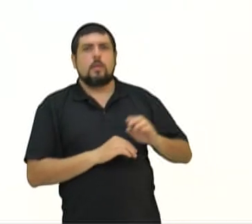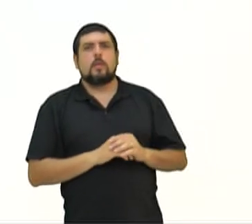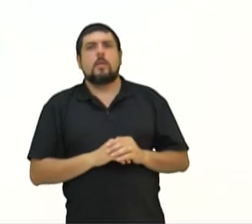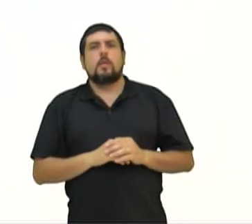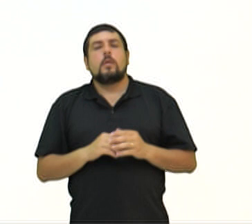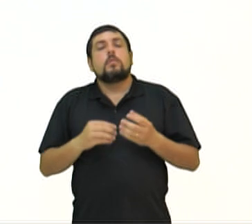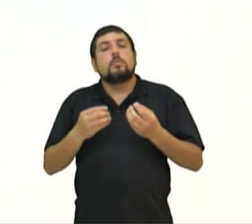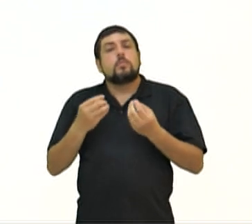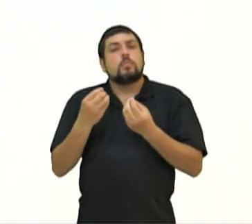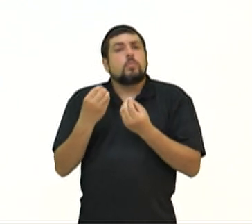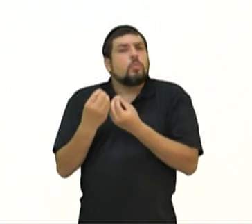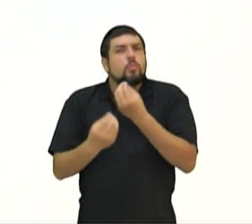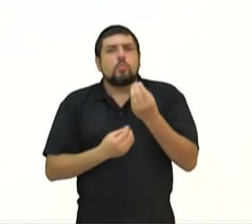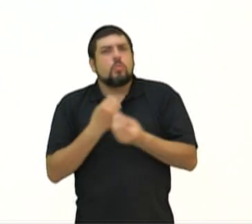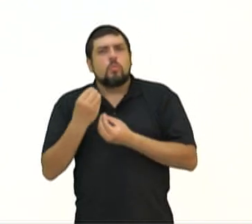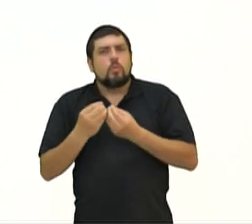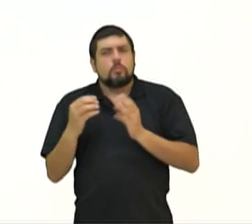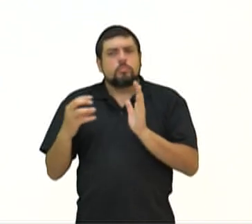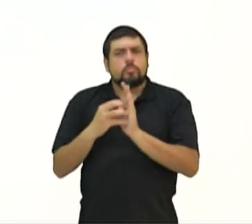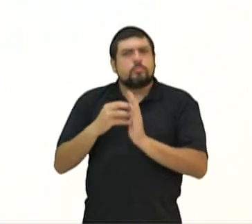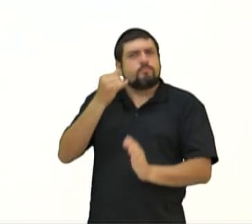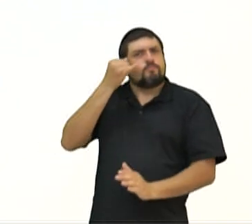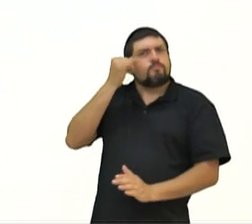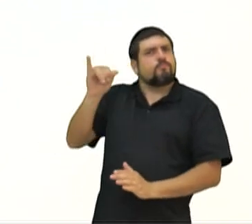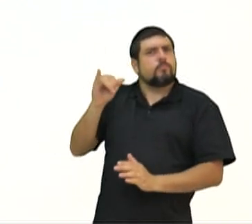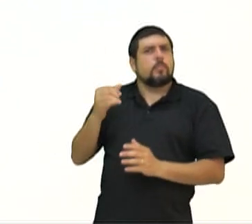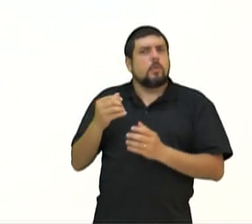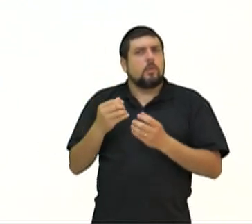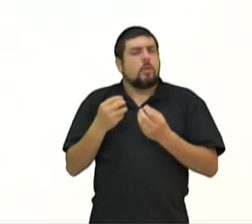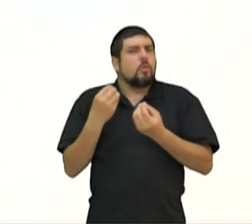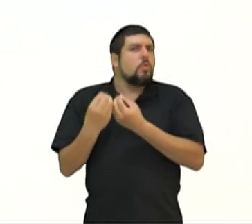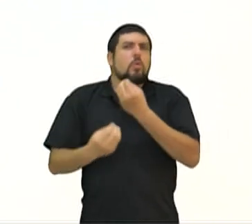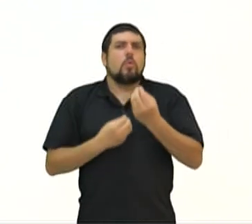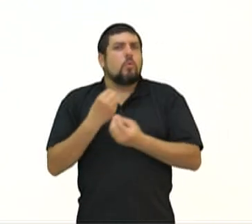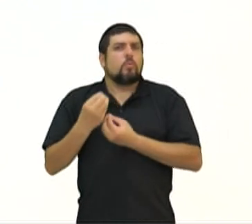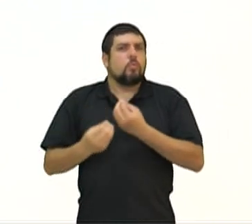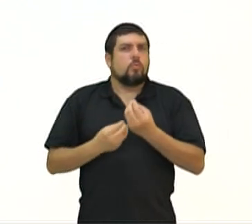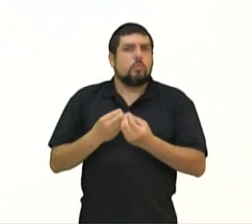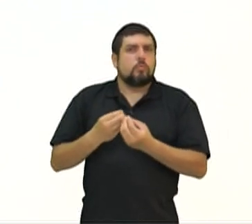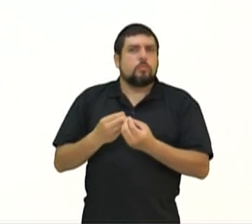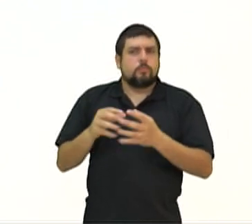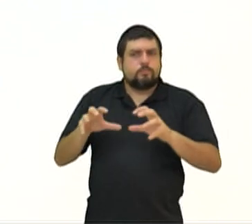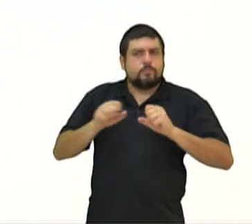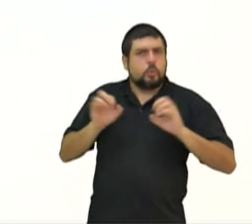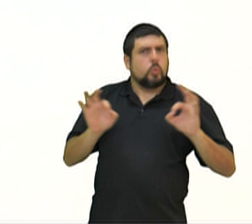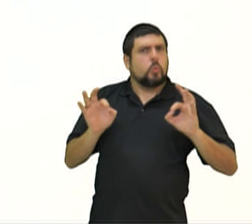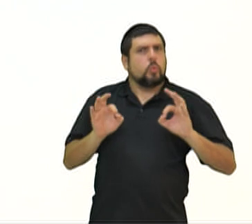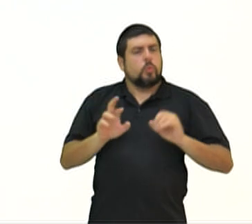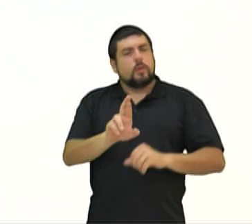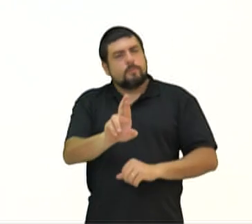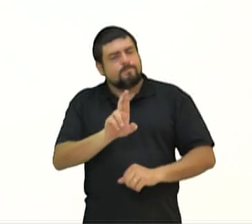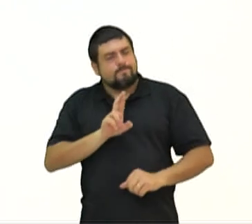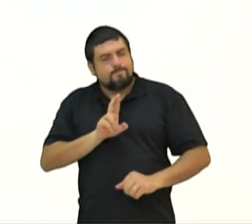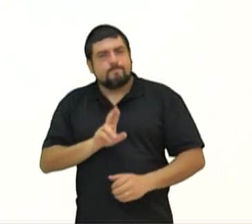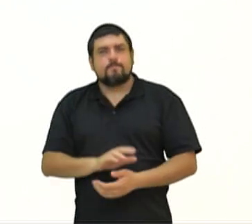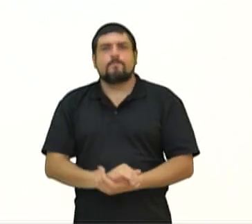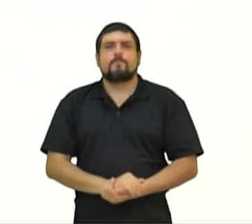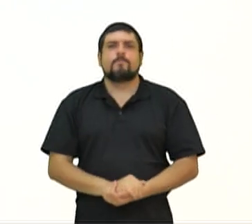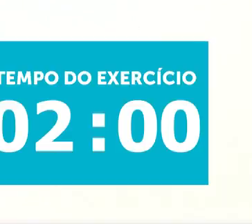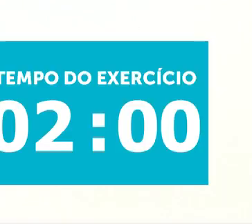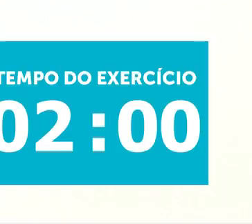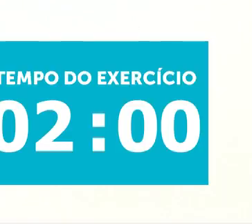podem, prevenir essa doença? O que a gente deve fazer para não pegar essa doença? Vamos lá responder aí?